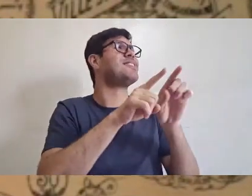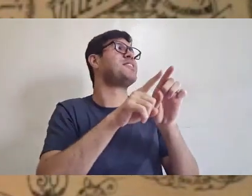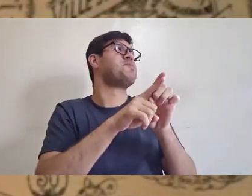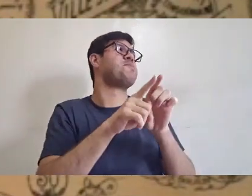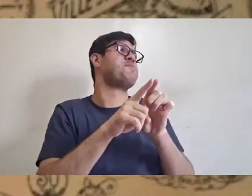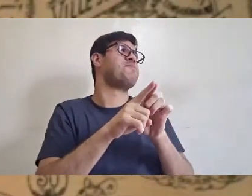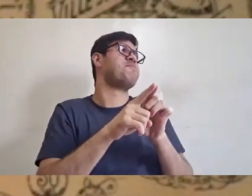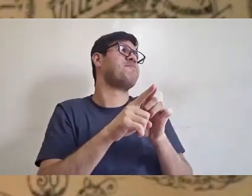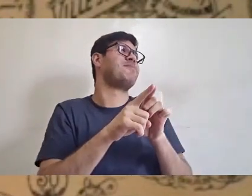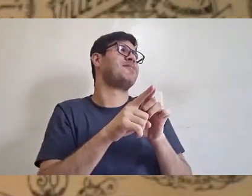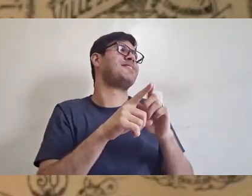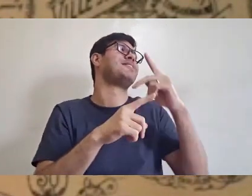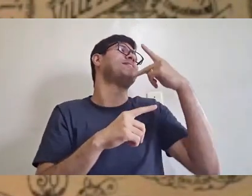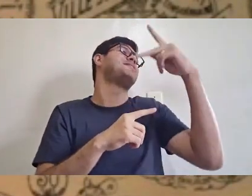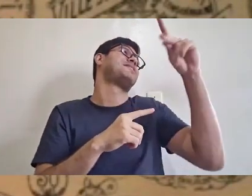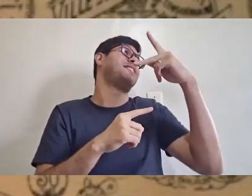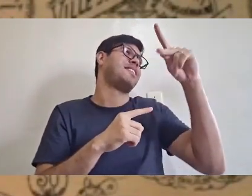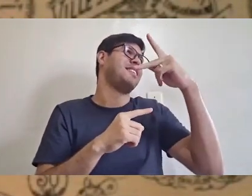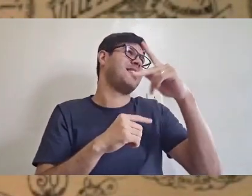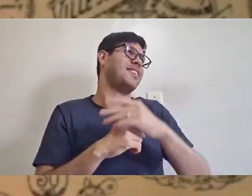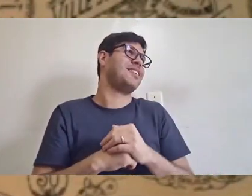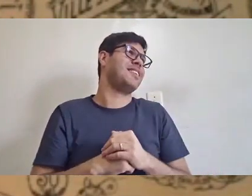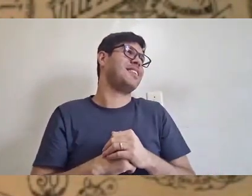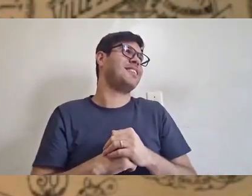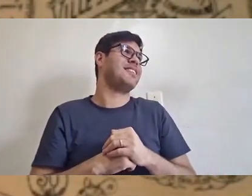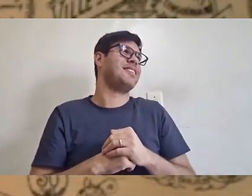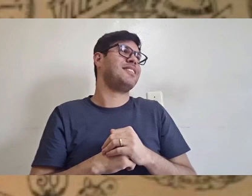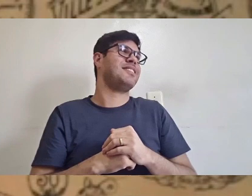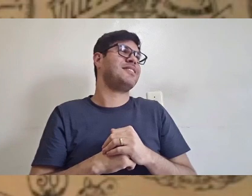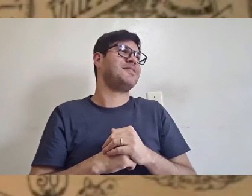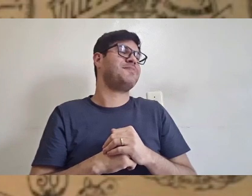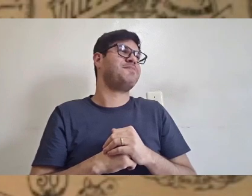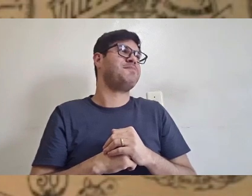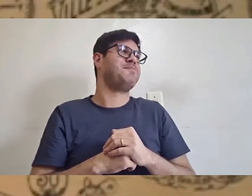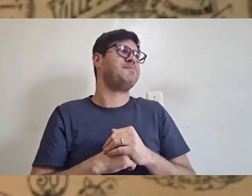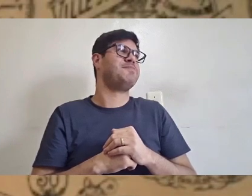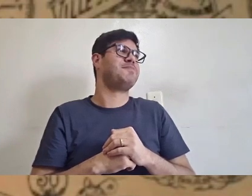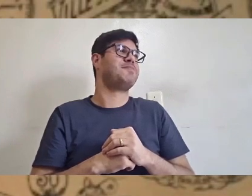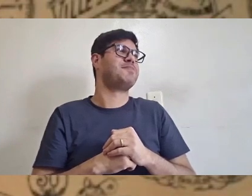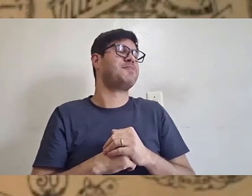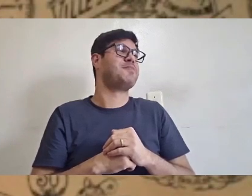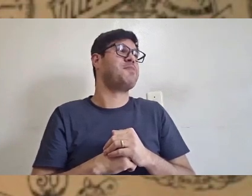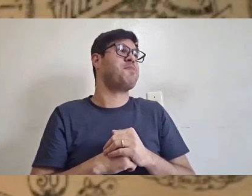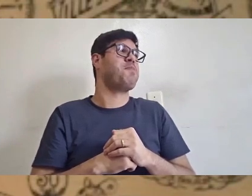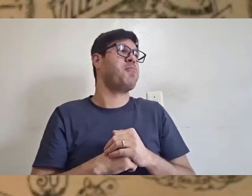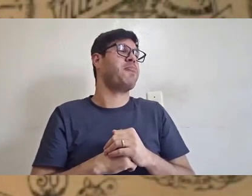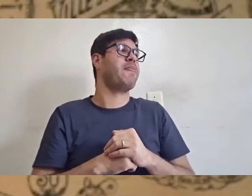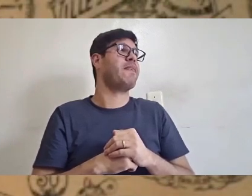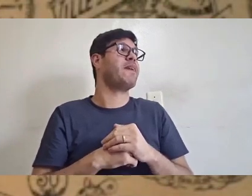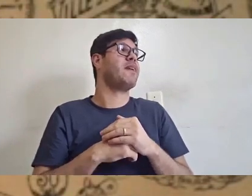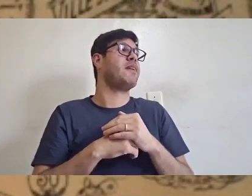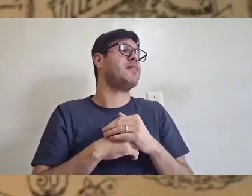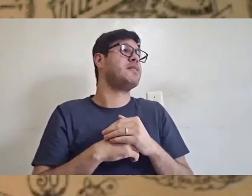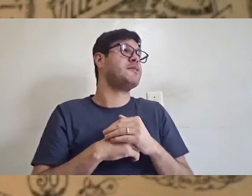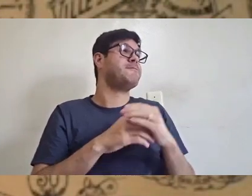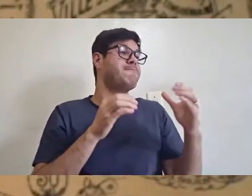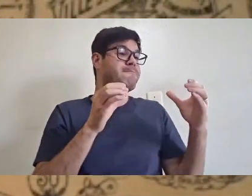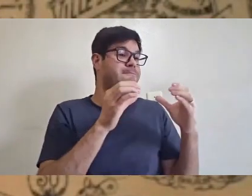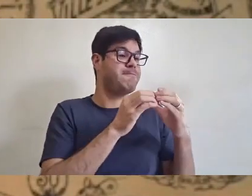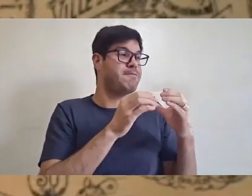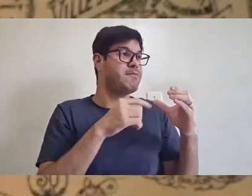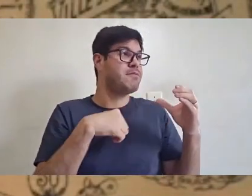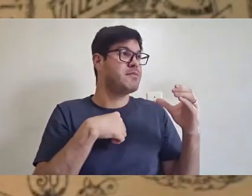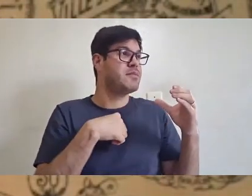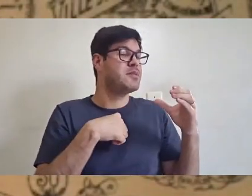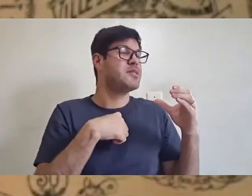Clodovil. Aí o Clodovil ia arrastar um monte. Ia arrastar um monte, como arrastou no partido dele, entendeu? E o meu partido, o